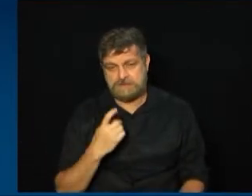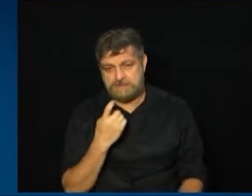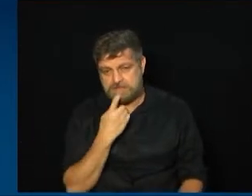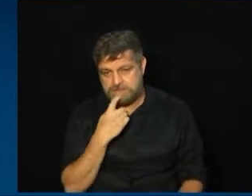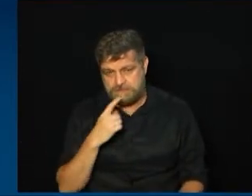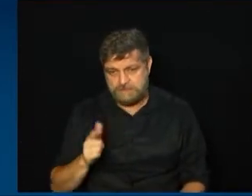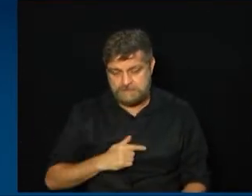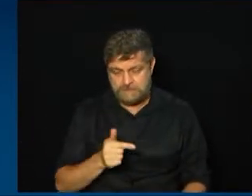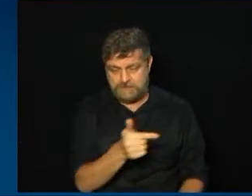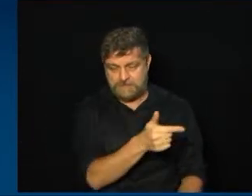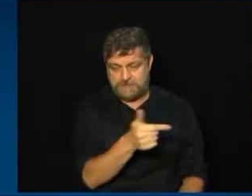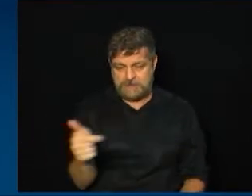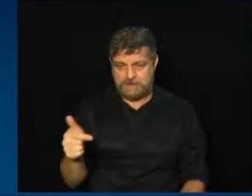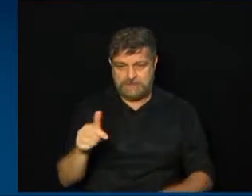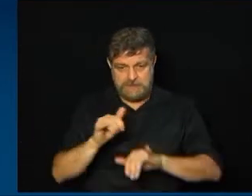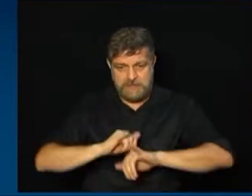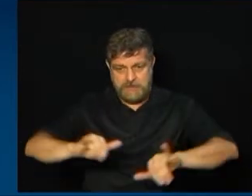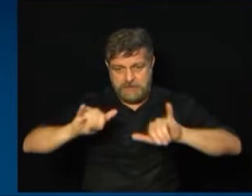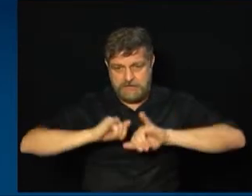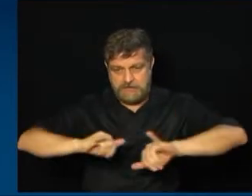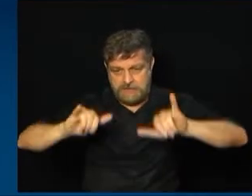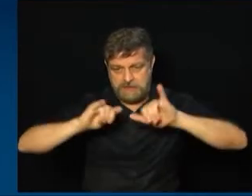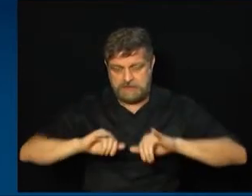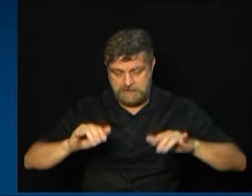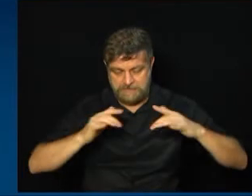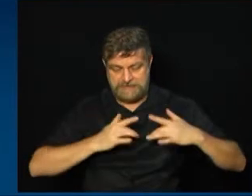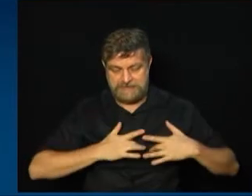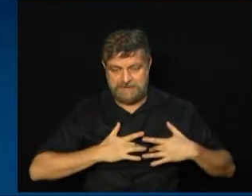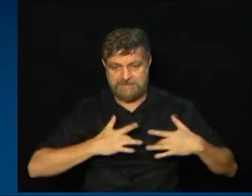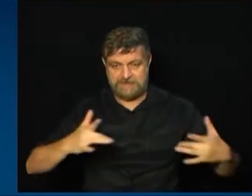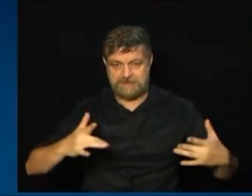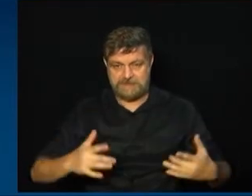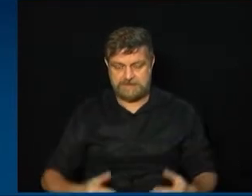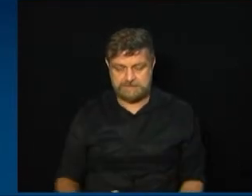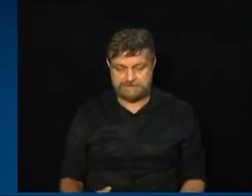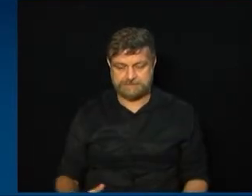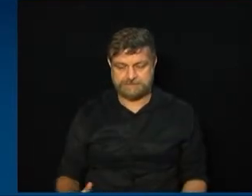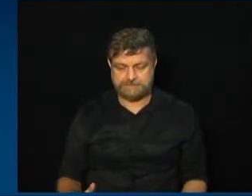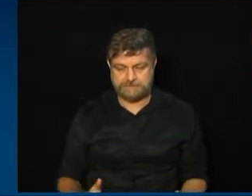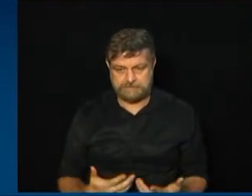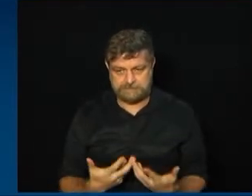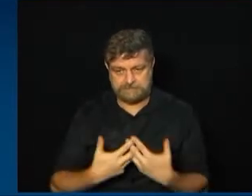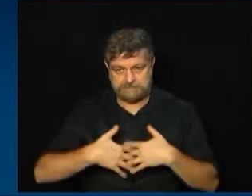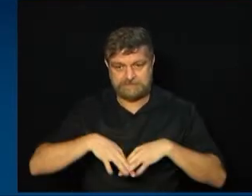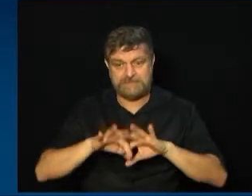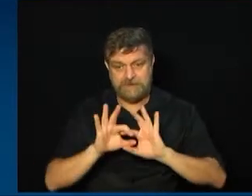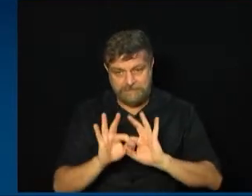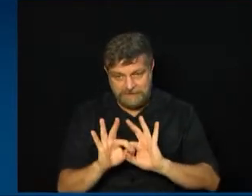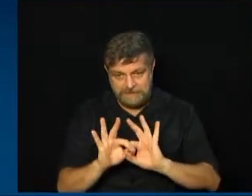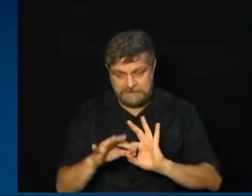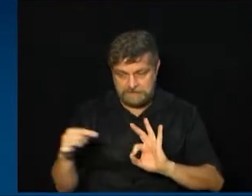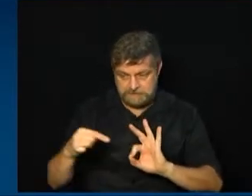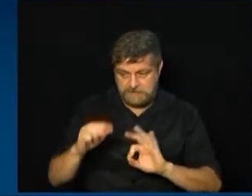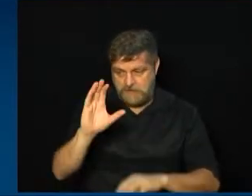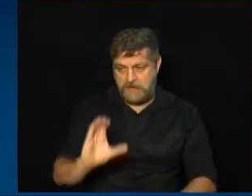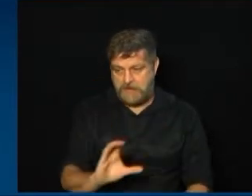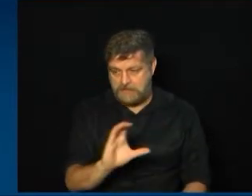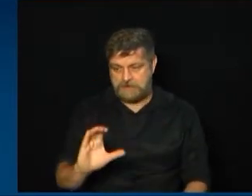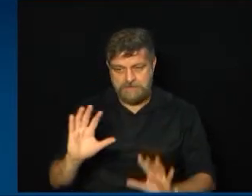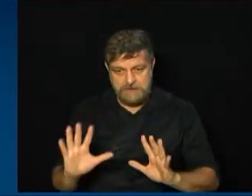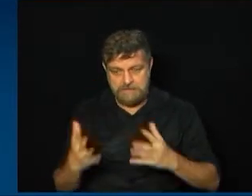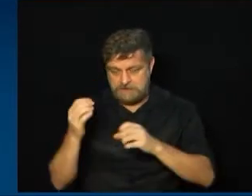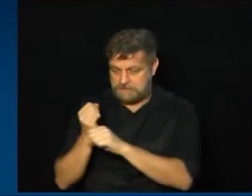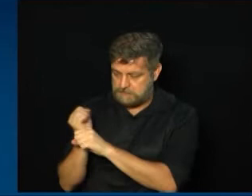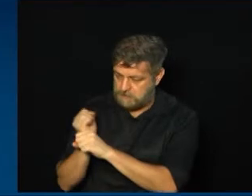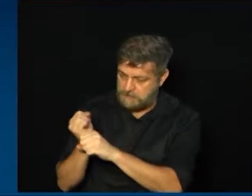a semana do lançamento da campanha da fraternidade. De acordo com a matéria, a semana será comemorada